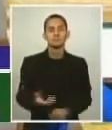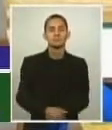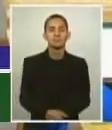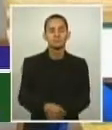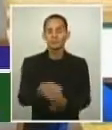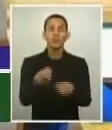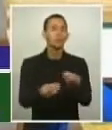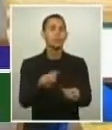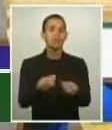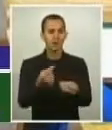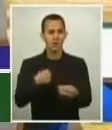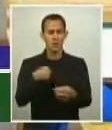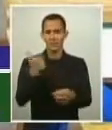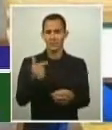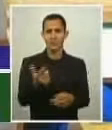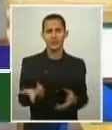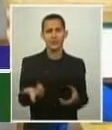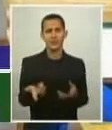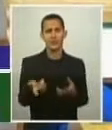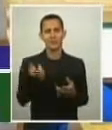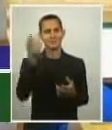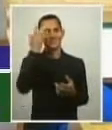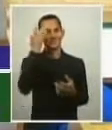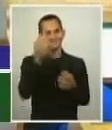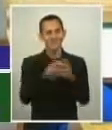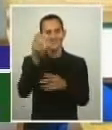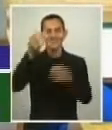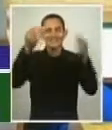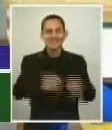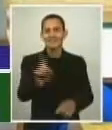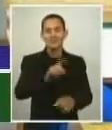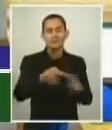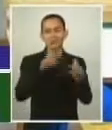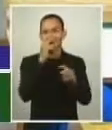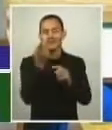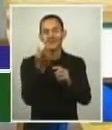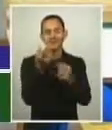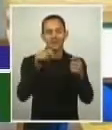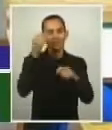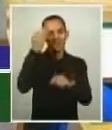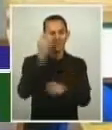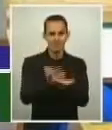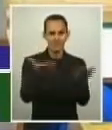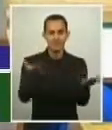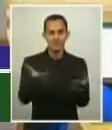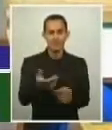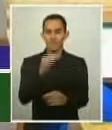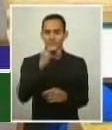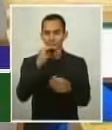o seguinte forma eu não tenho aqui a dimensão quantitativa precisa mas conceitualmente não é difícil de entender